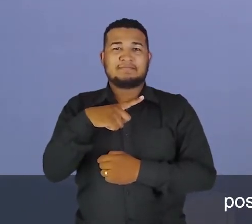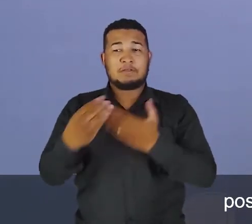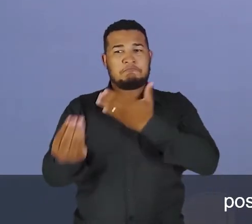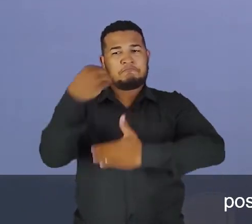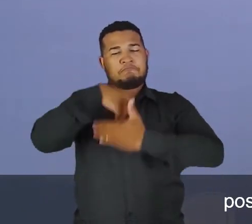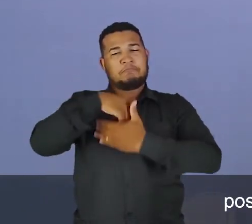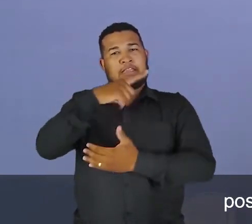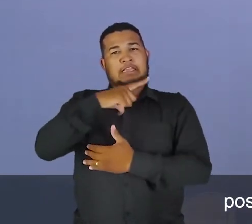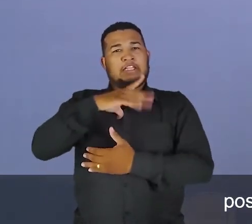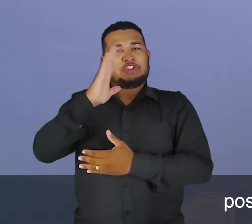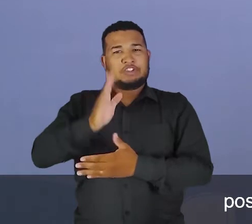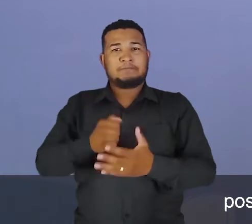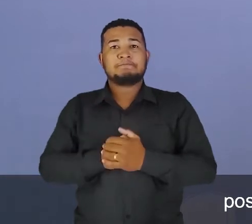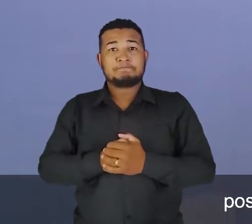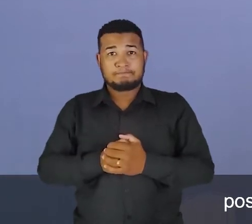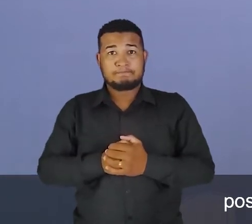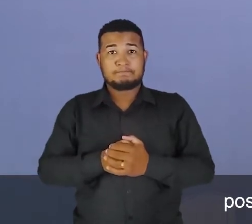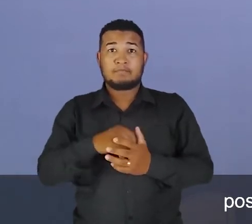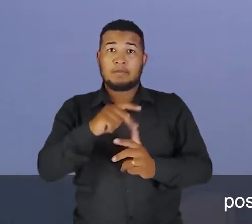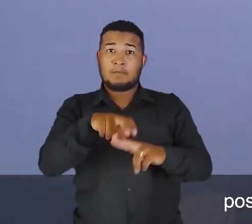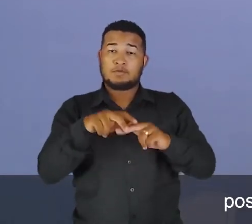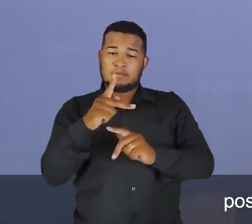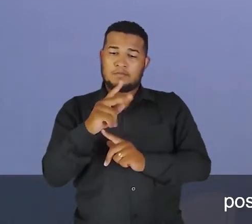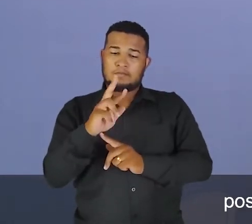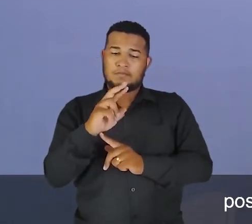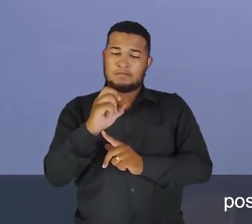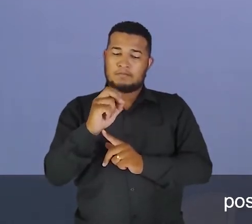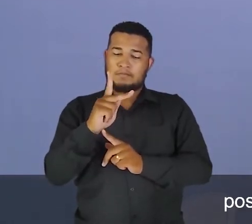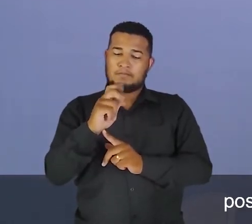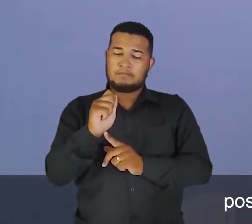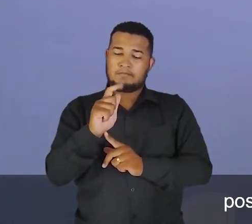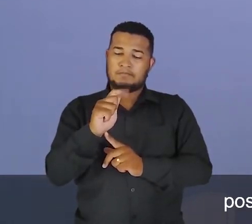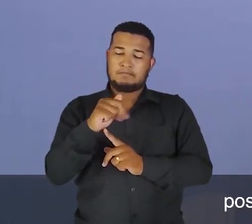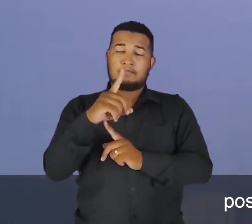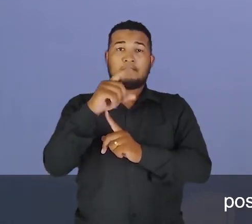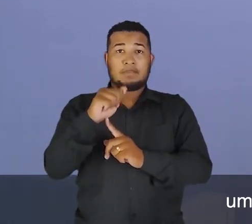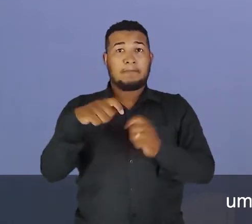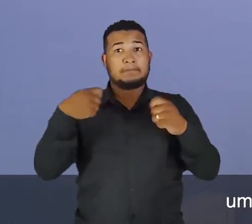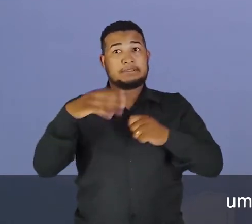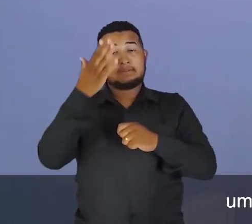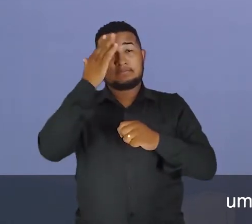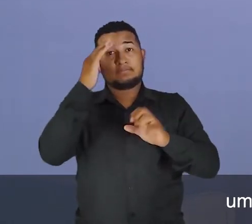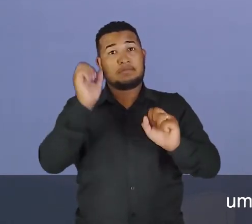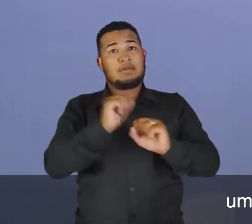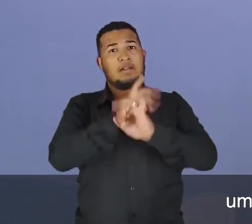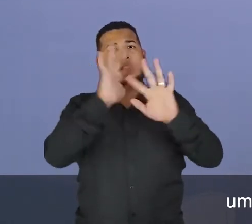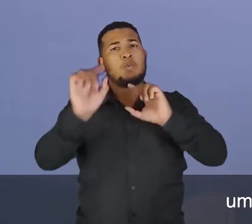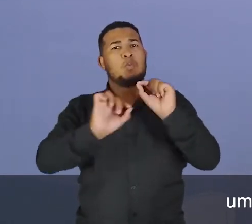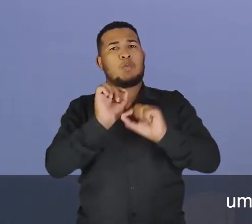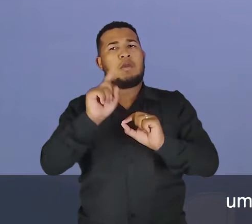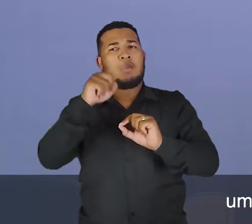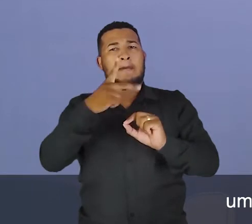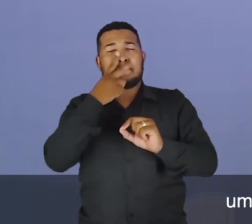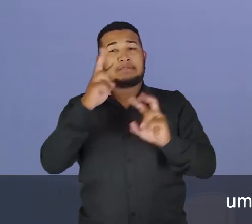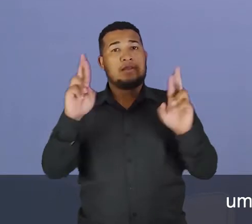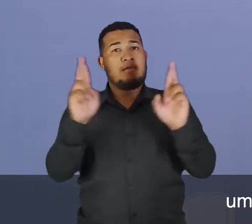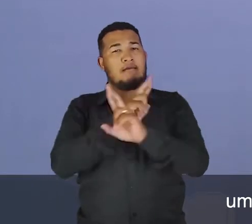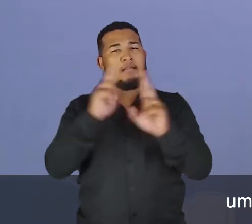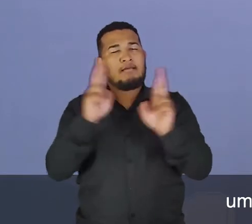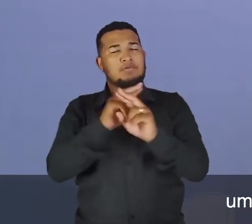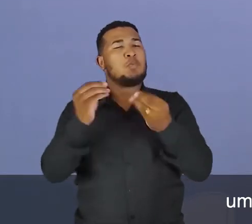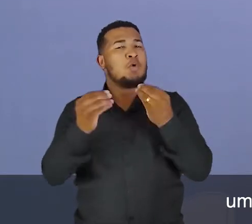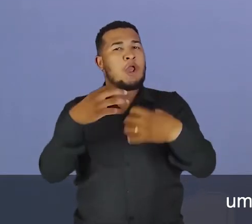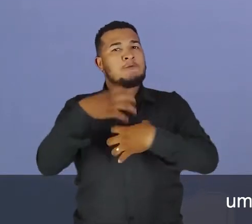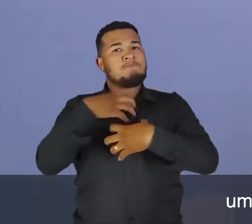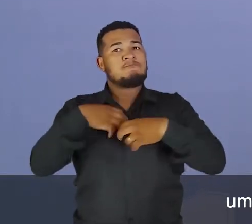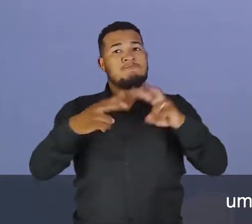possui. A propaganda precisa ser entendida para vocês como uma relação de autoconhecimento.